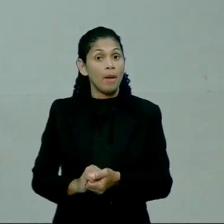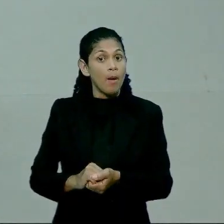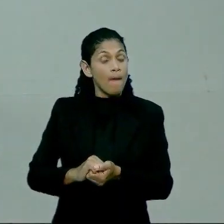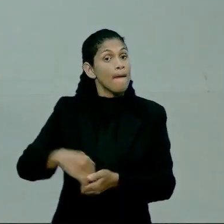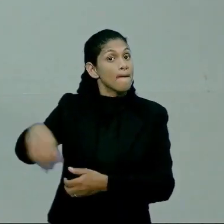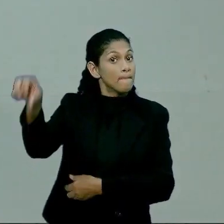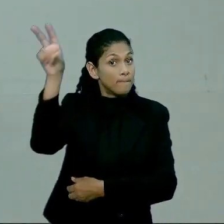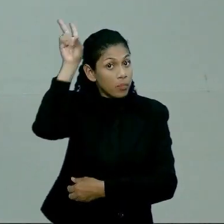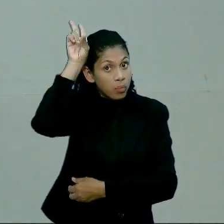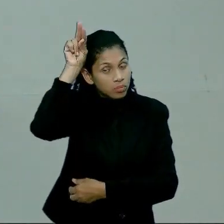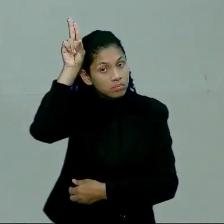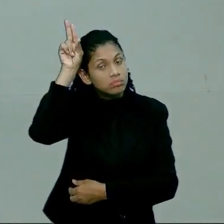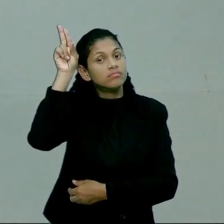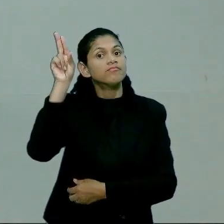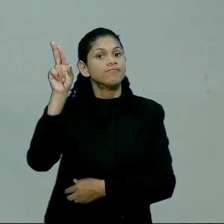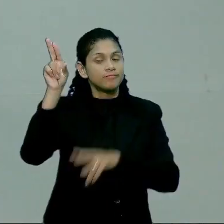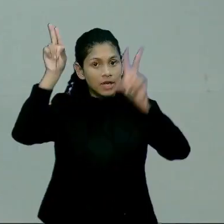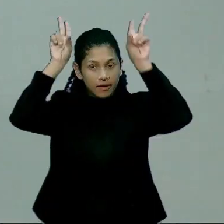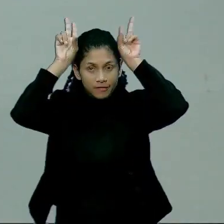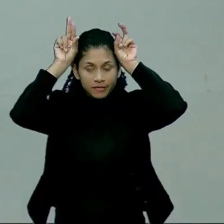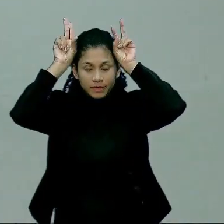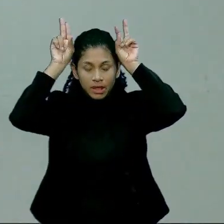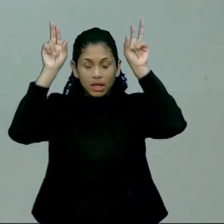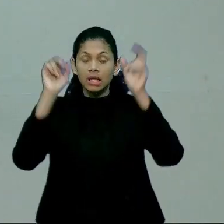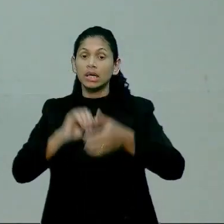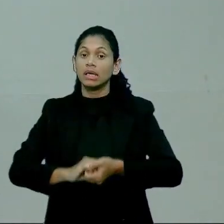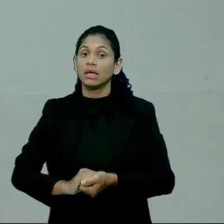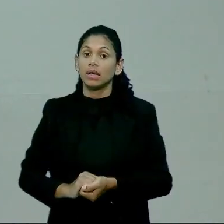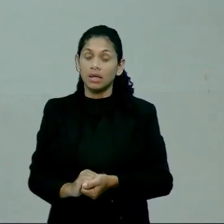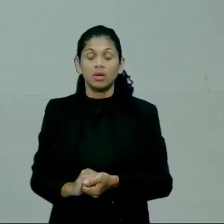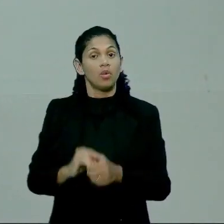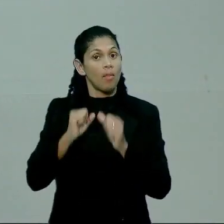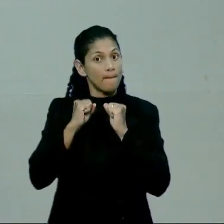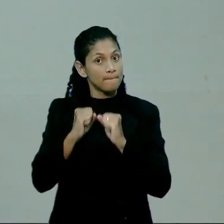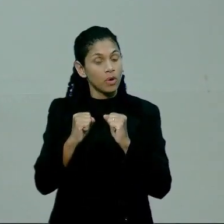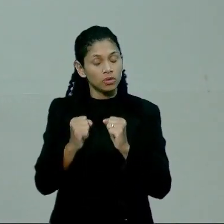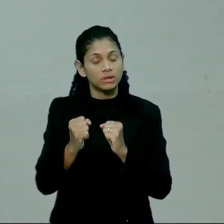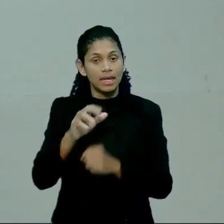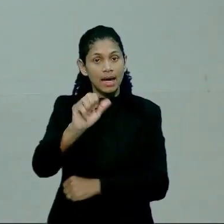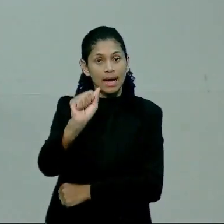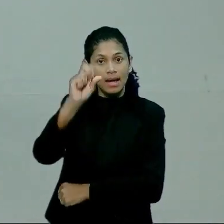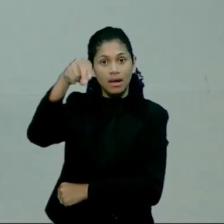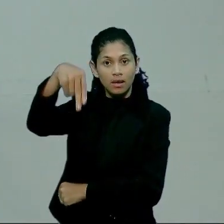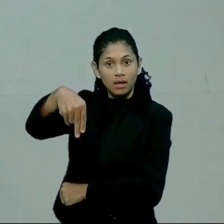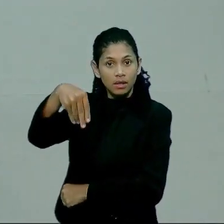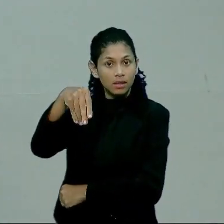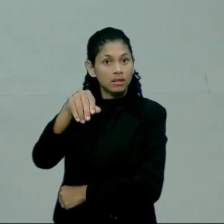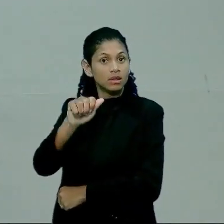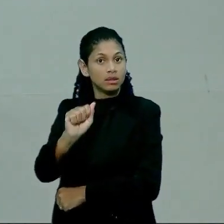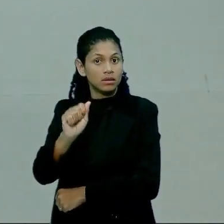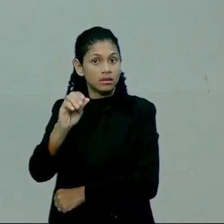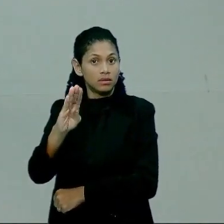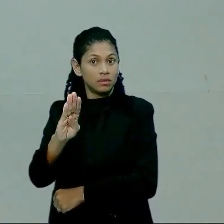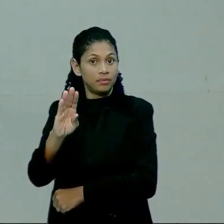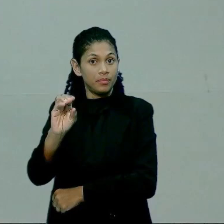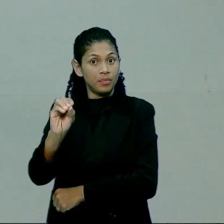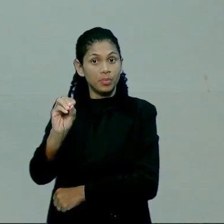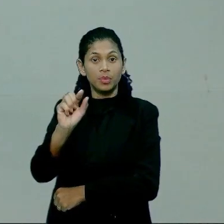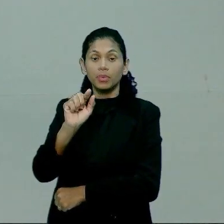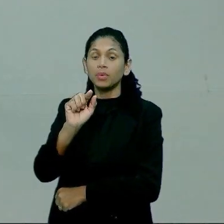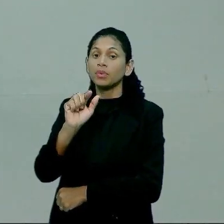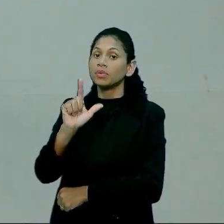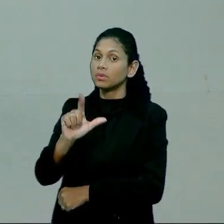tá suave, porque ele deve ter algum déficit na sua alimentação, mas que não condiz com a alimentação humana, que não